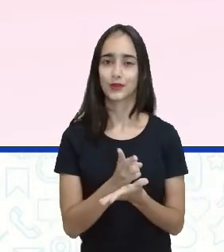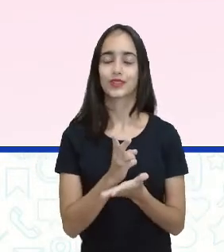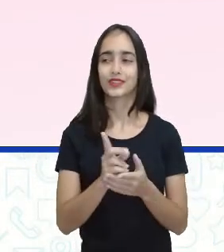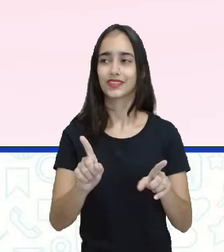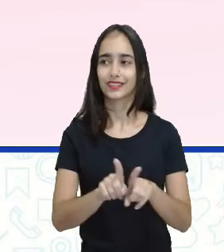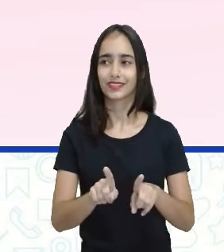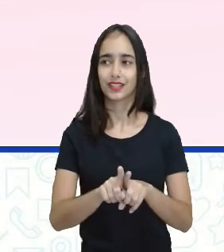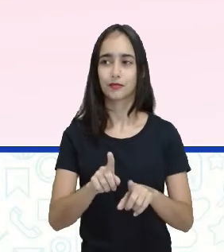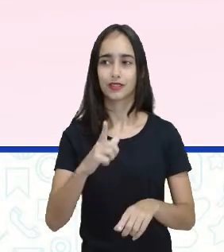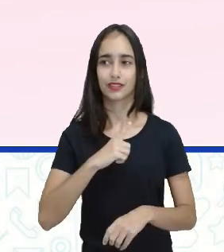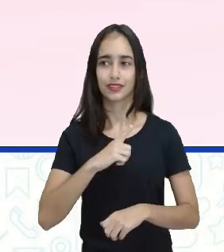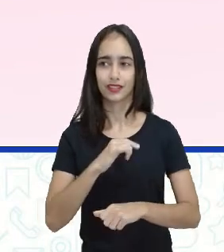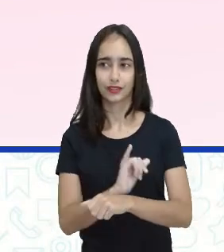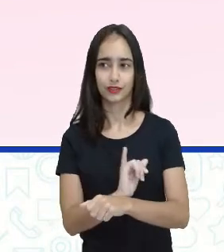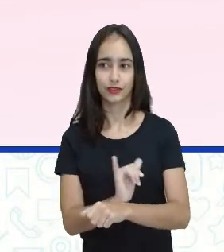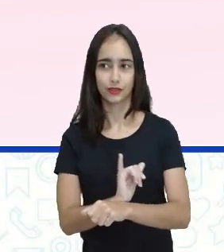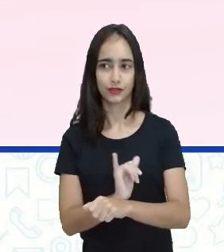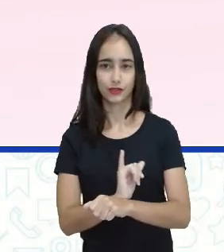no canal do YouTube.